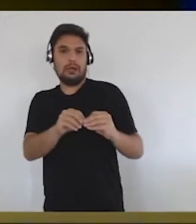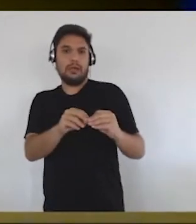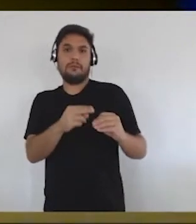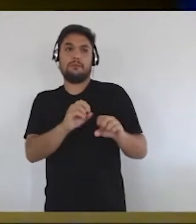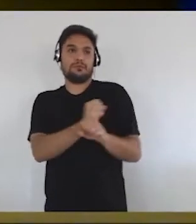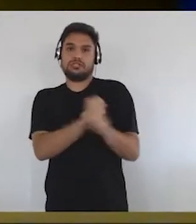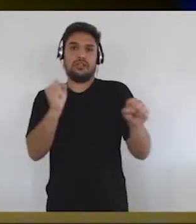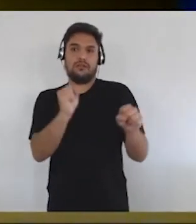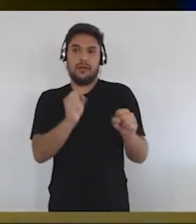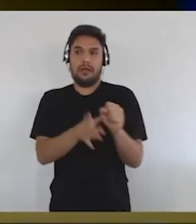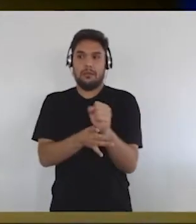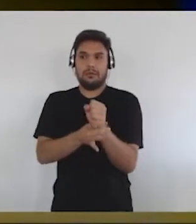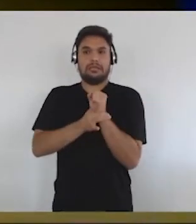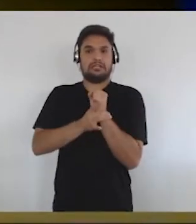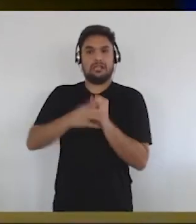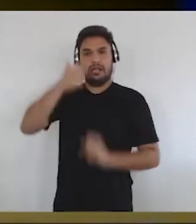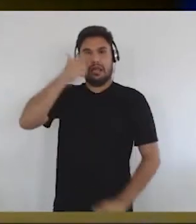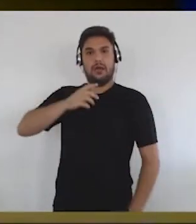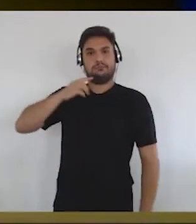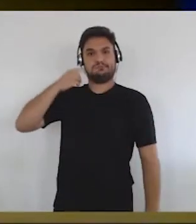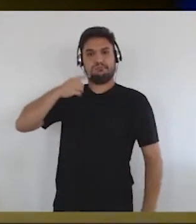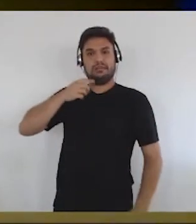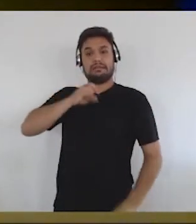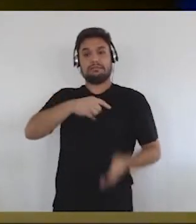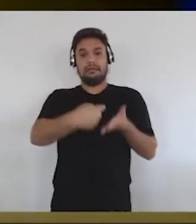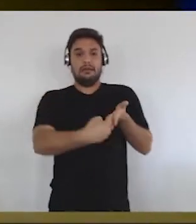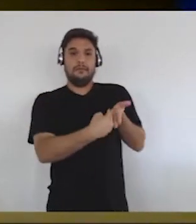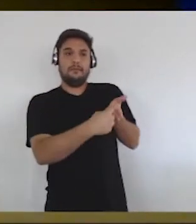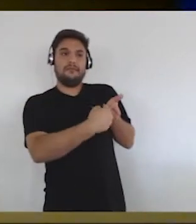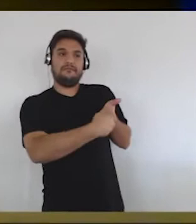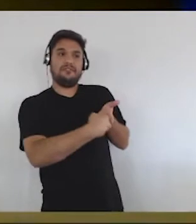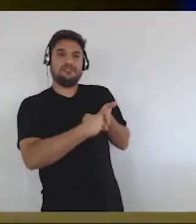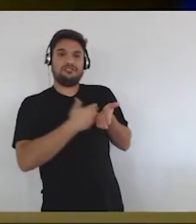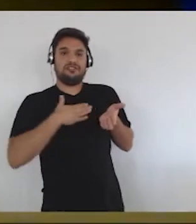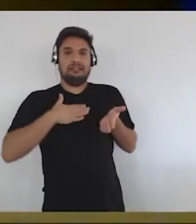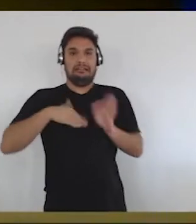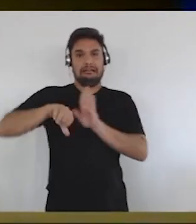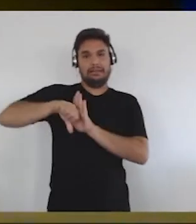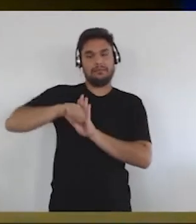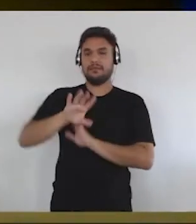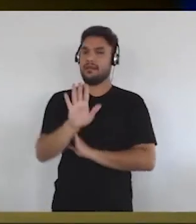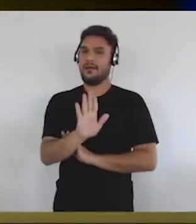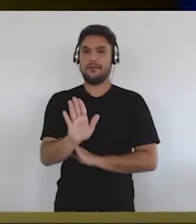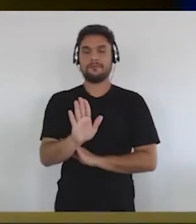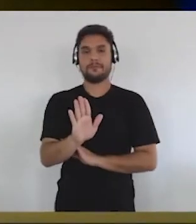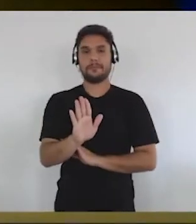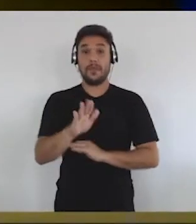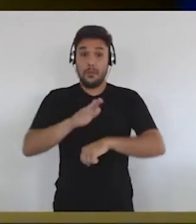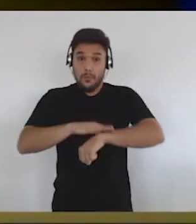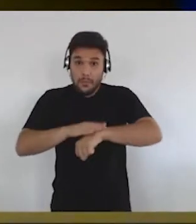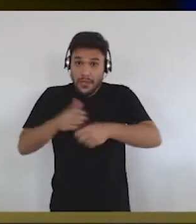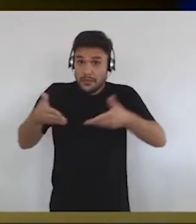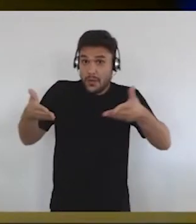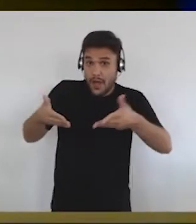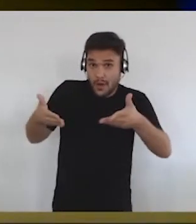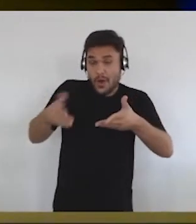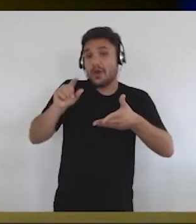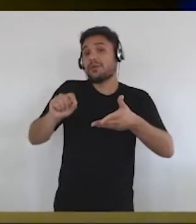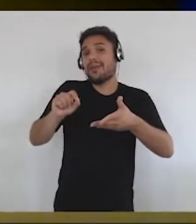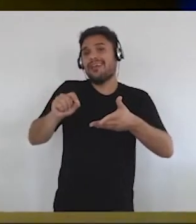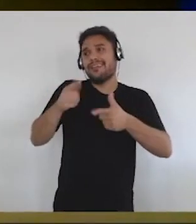para proteger o advogado quando esse é o investigado pela prática de crime. O momento atual é de uma